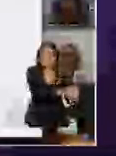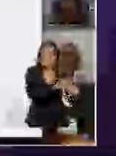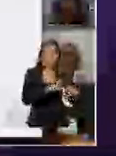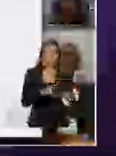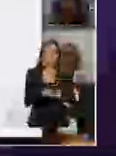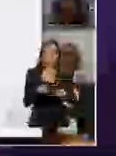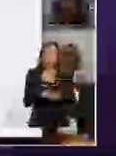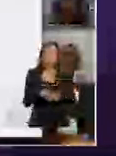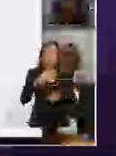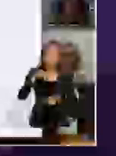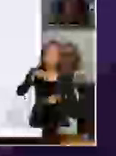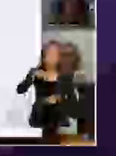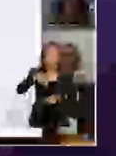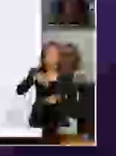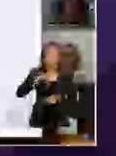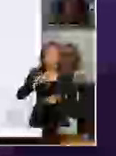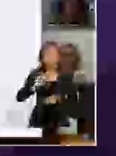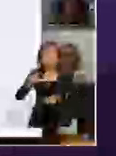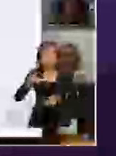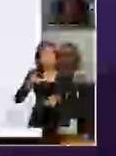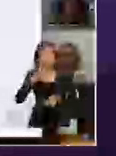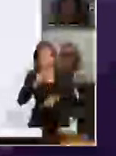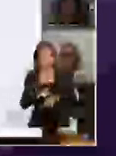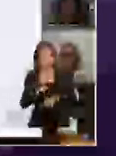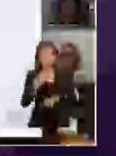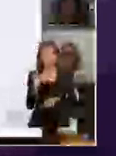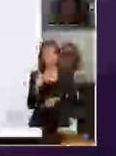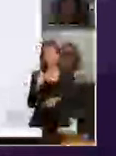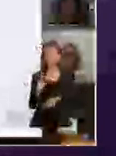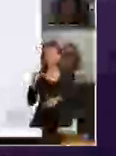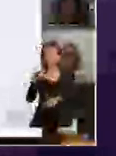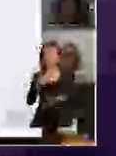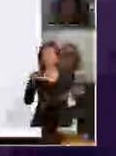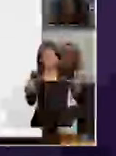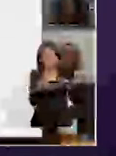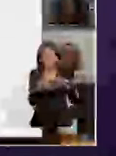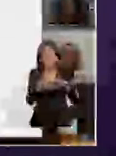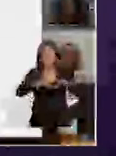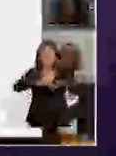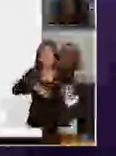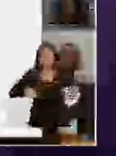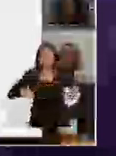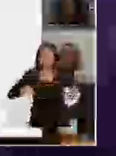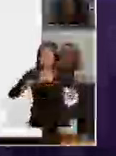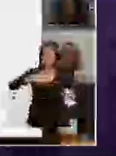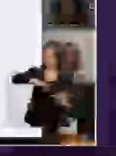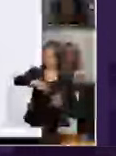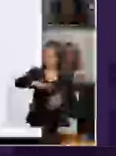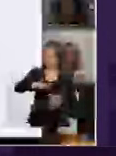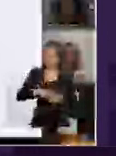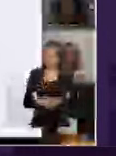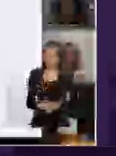de transmissibilidade e taxa de hospitalização. Mas o que a gente depende é que no grupo de crianças de mais ou